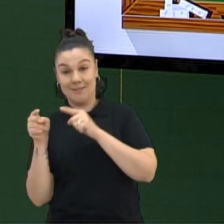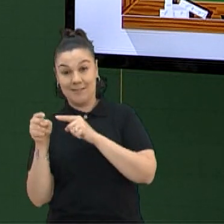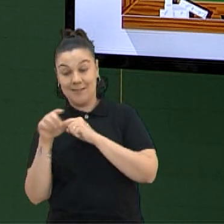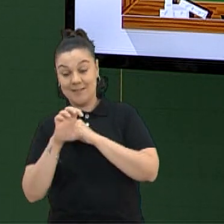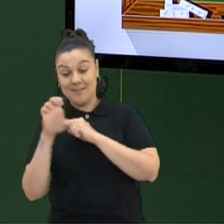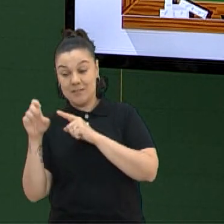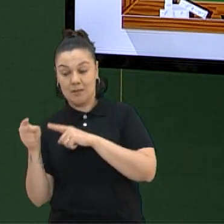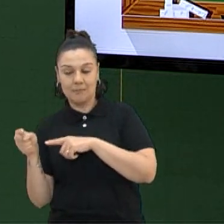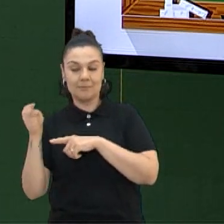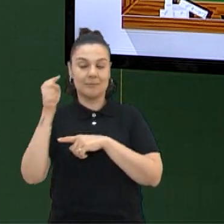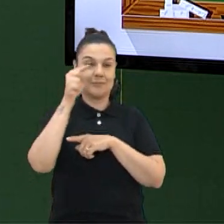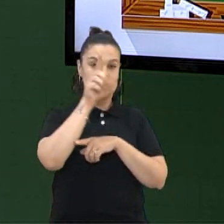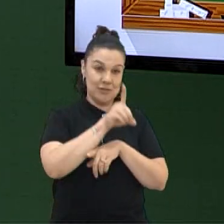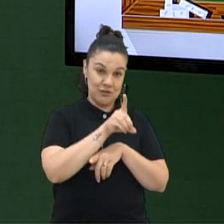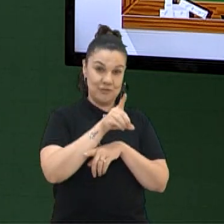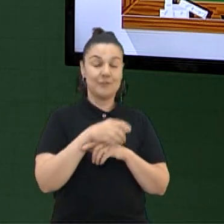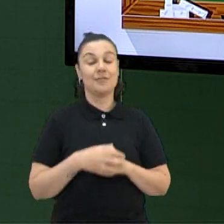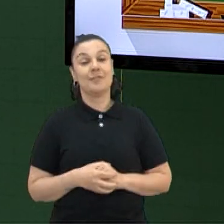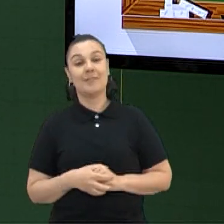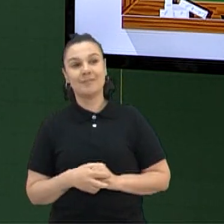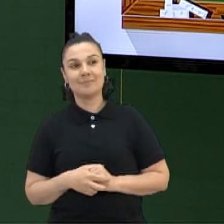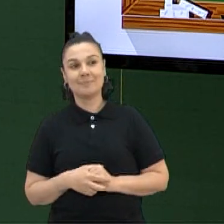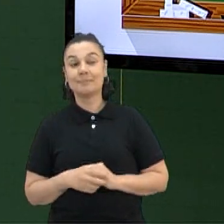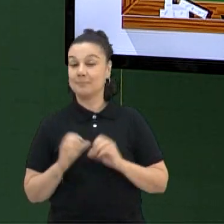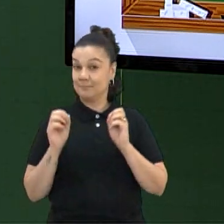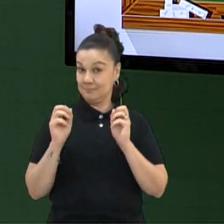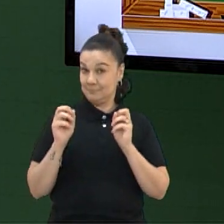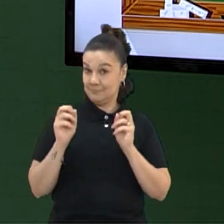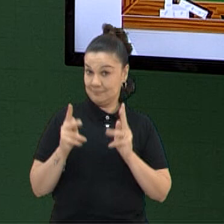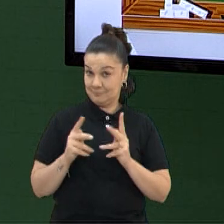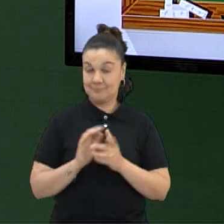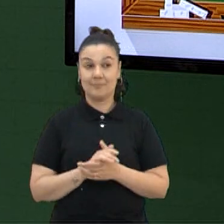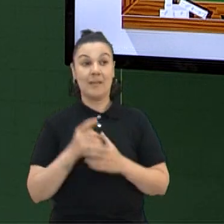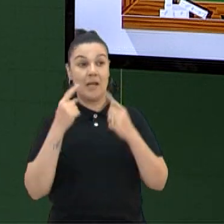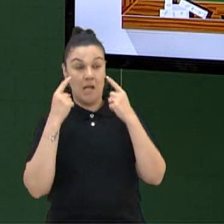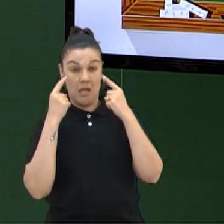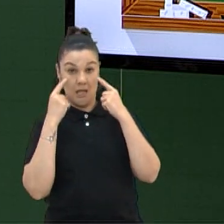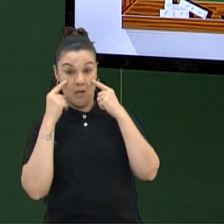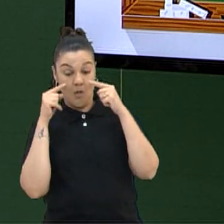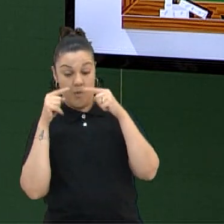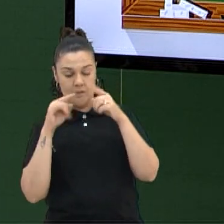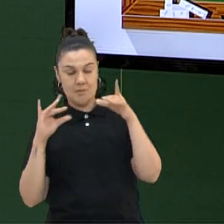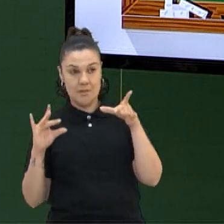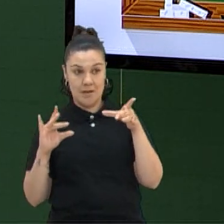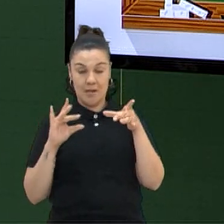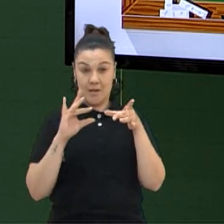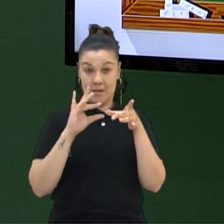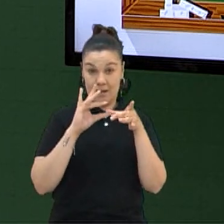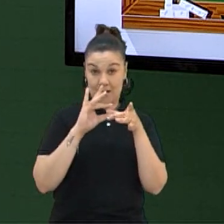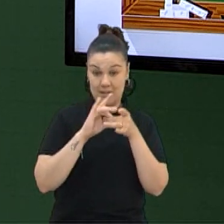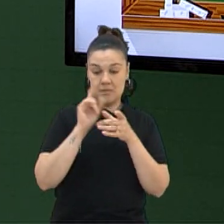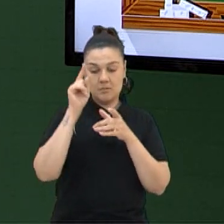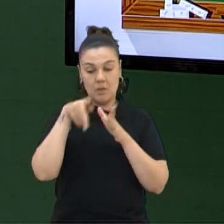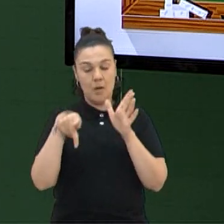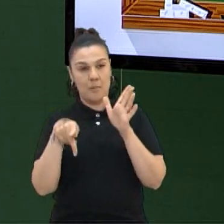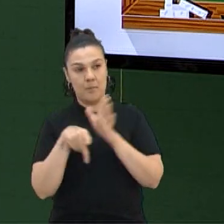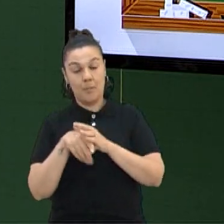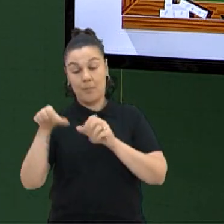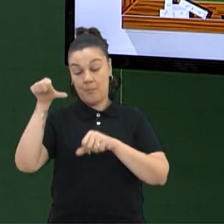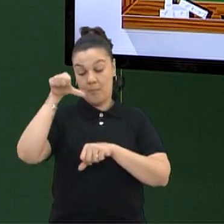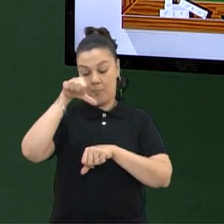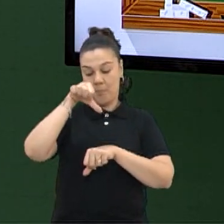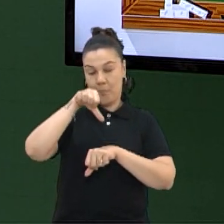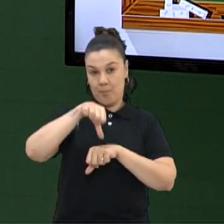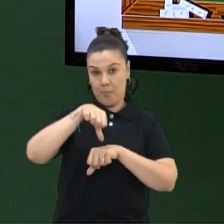da esquerda para a direita. Essa ligação do carbono com o oxigênio é uma ligação polar,